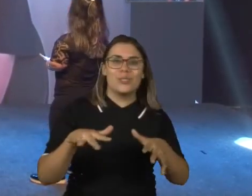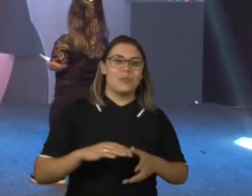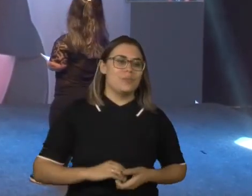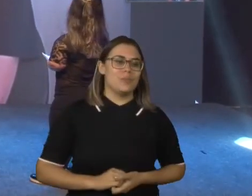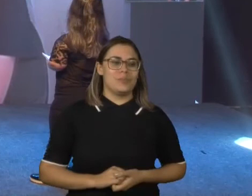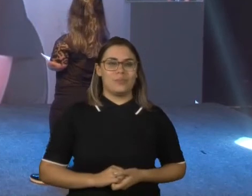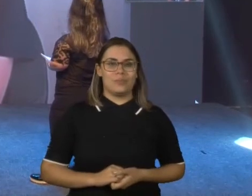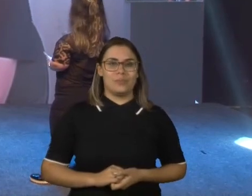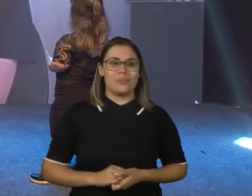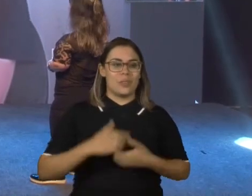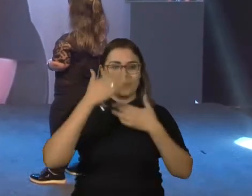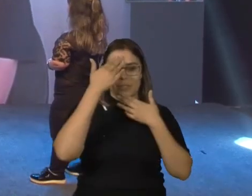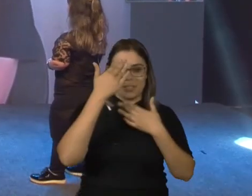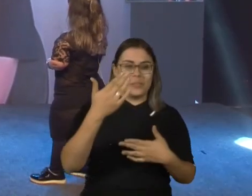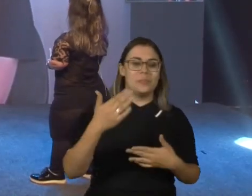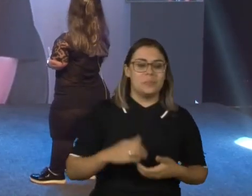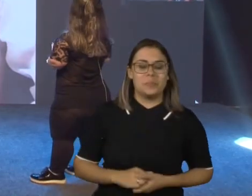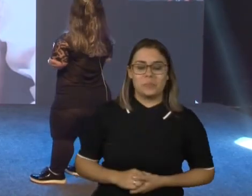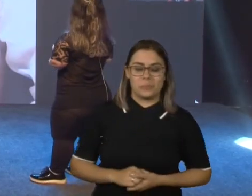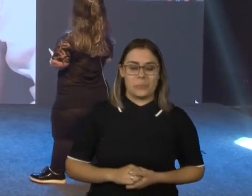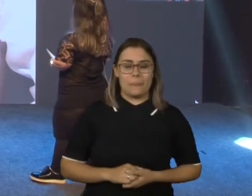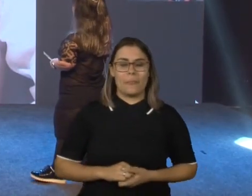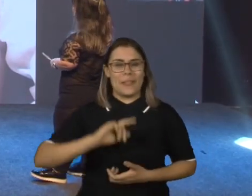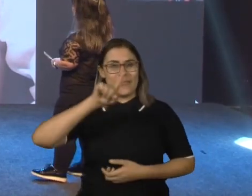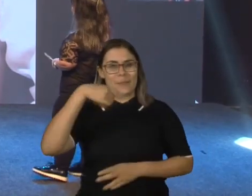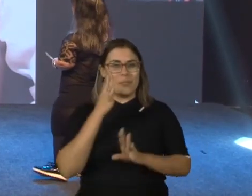obrigado, Clarinha, gente. Obrigada, Enan. Obrigado. Até a próxima, obrigado, gente.